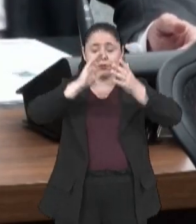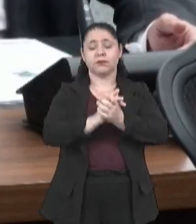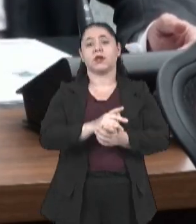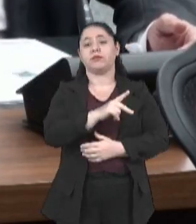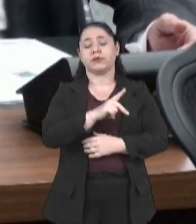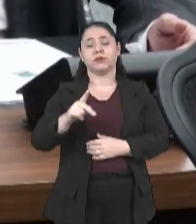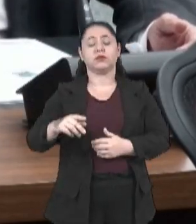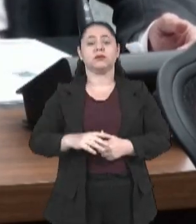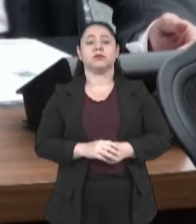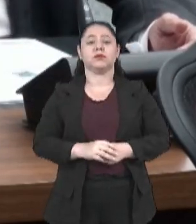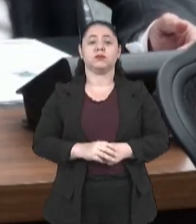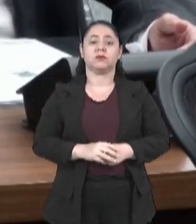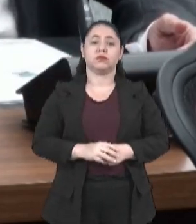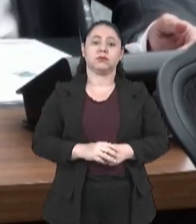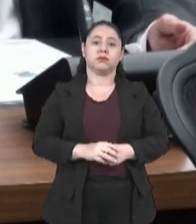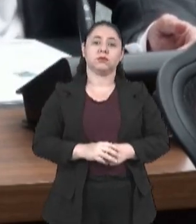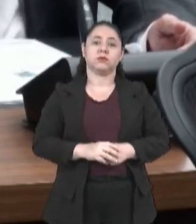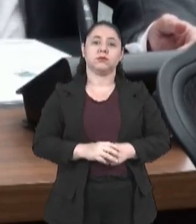Senhor presidente,